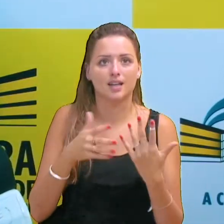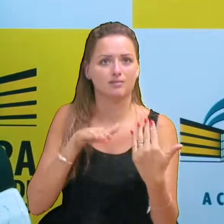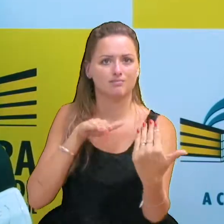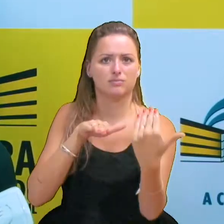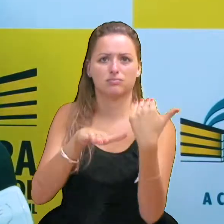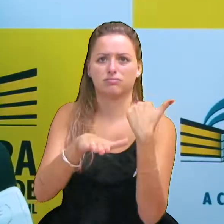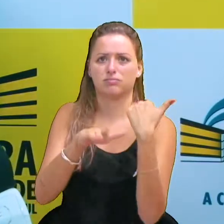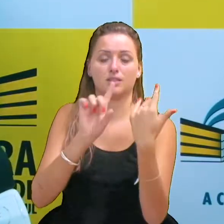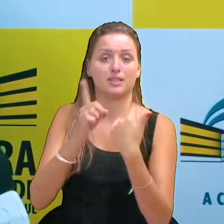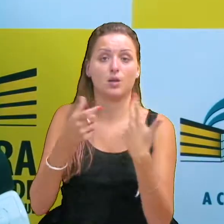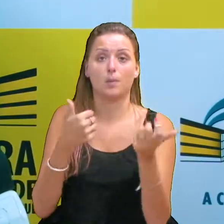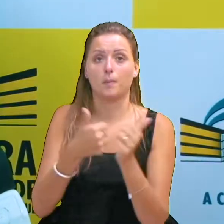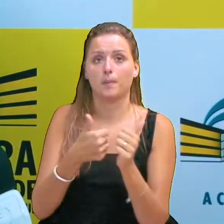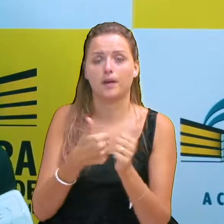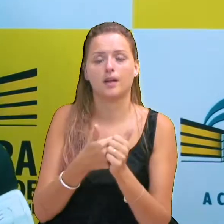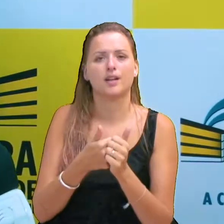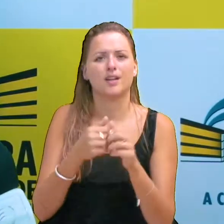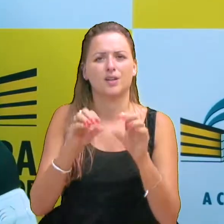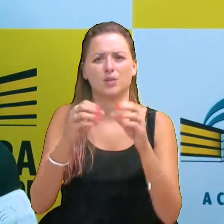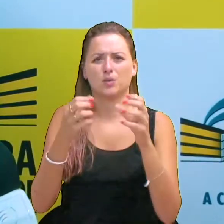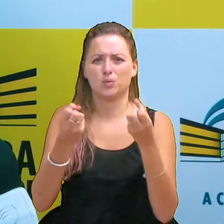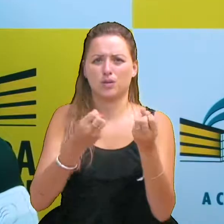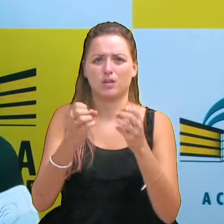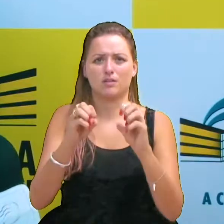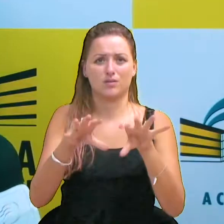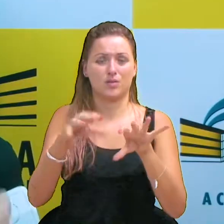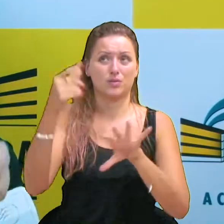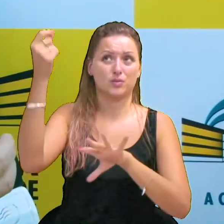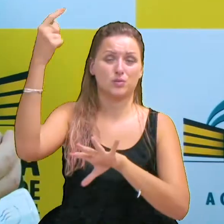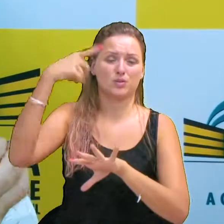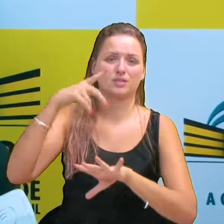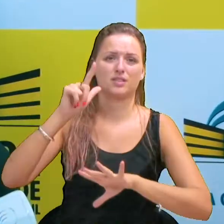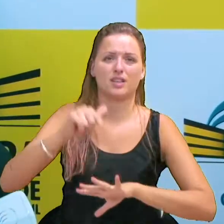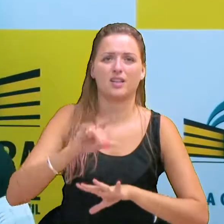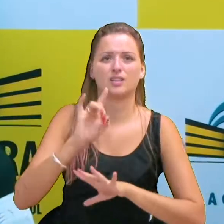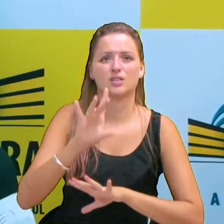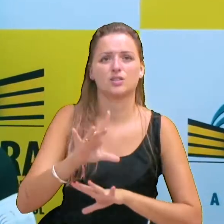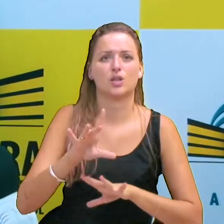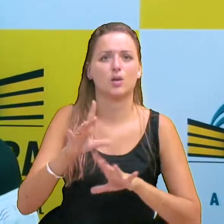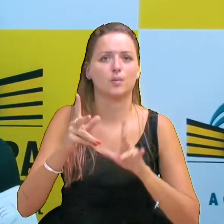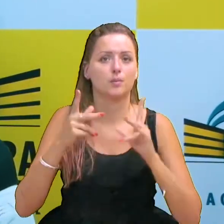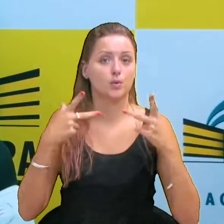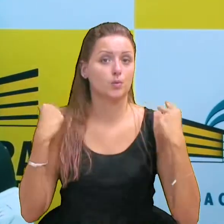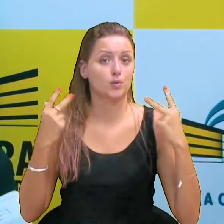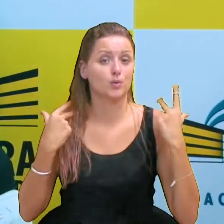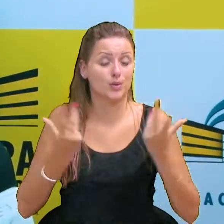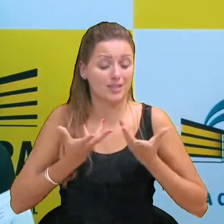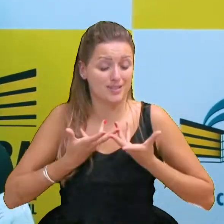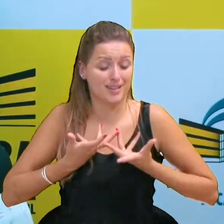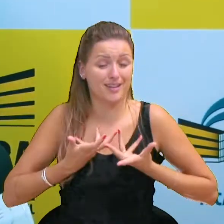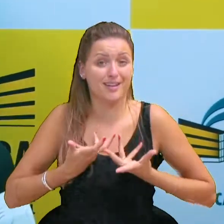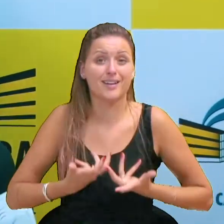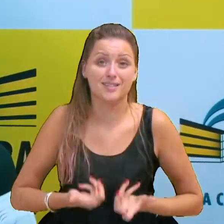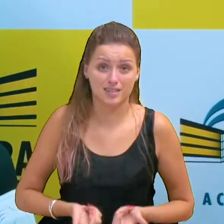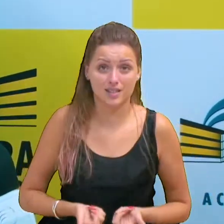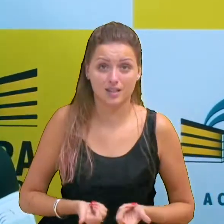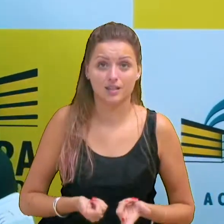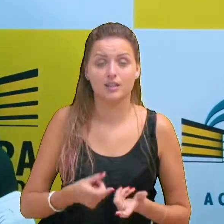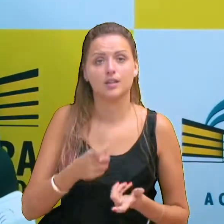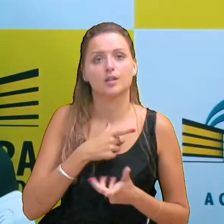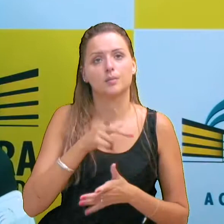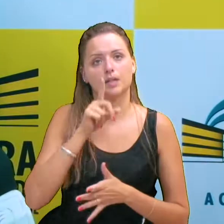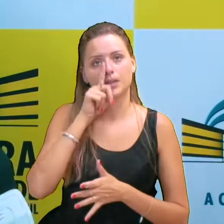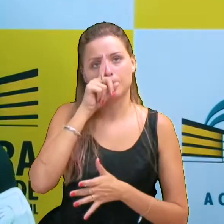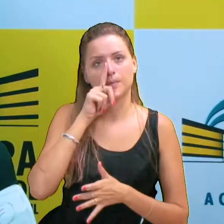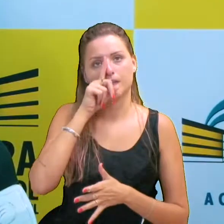de veículos, com o farol ligado, com o sol alto, isso é só para dar cansaço e para expor o motorista ao risco de